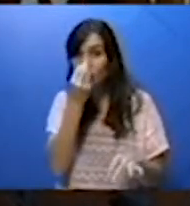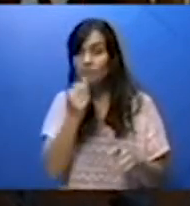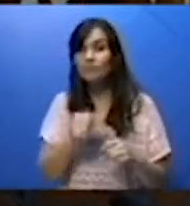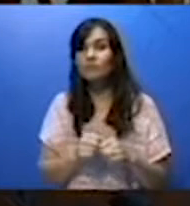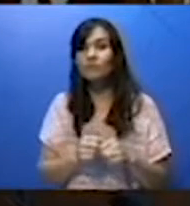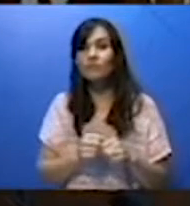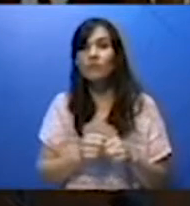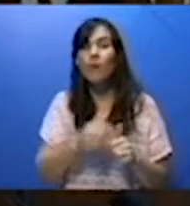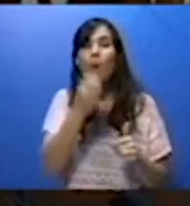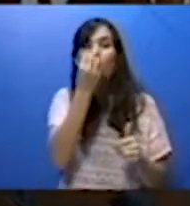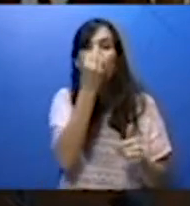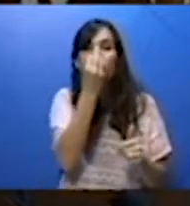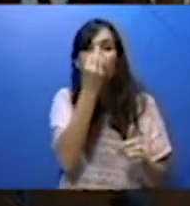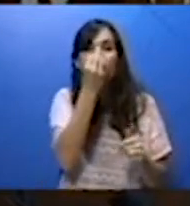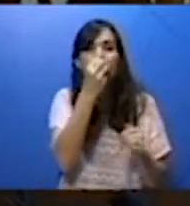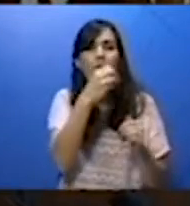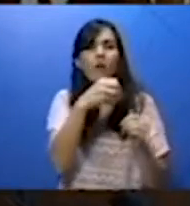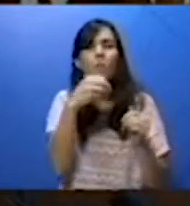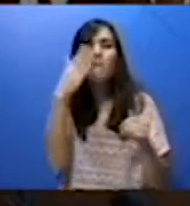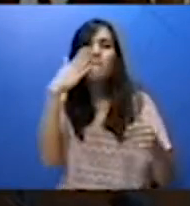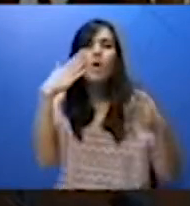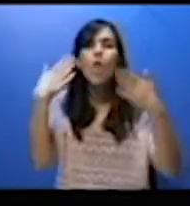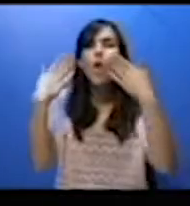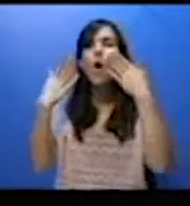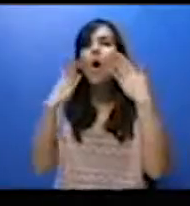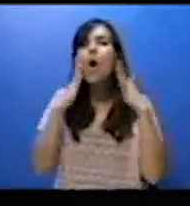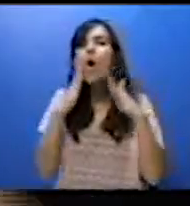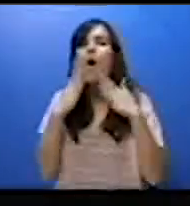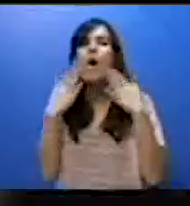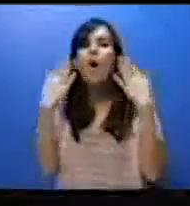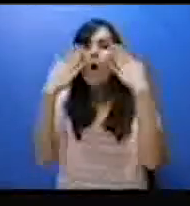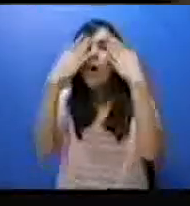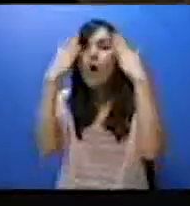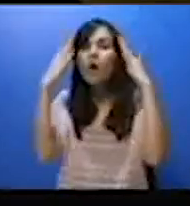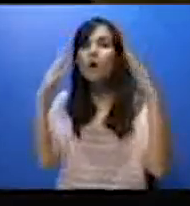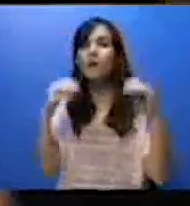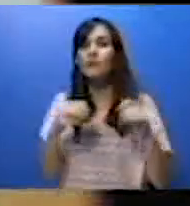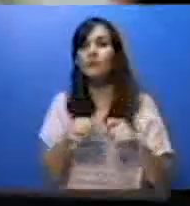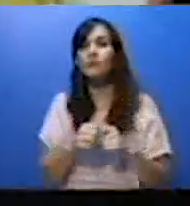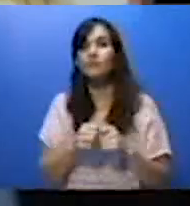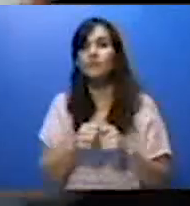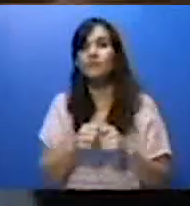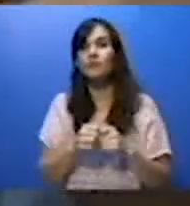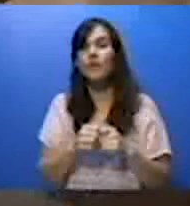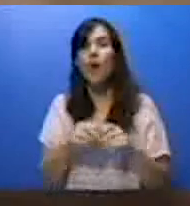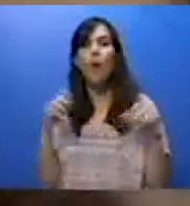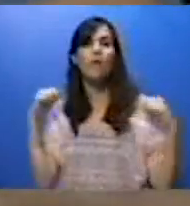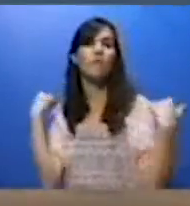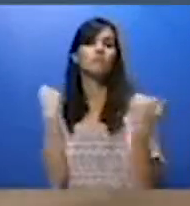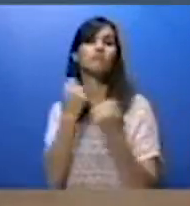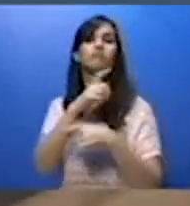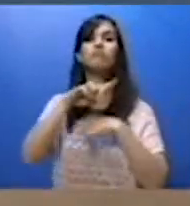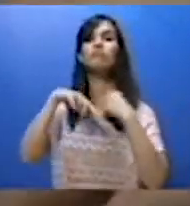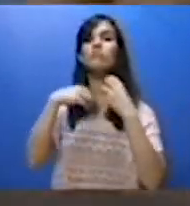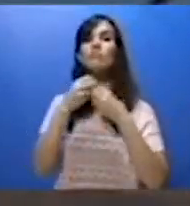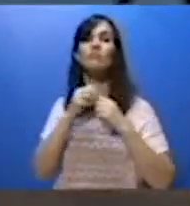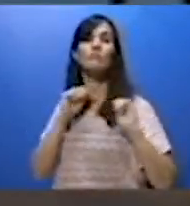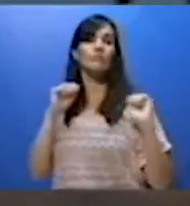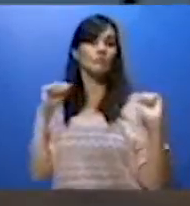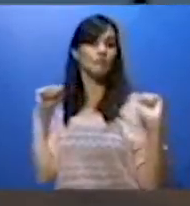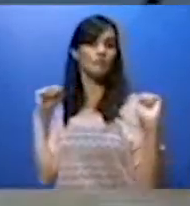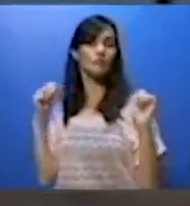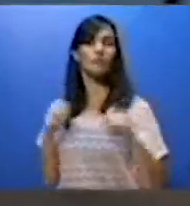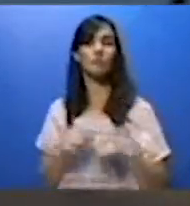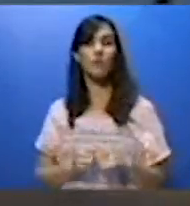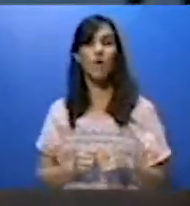ele pintou o rosto ou primeiro e ele colocou o seu cachecol o